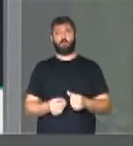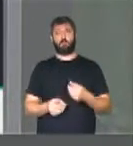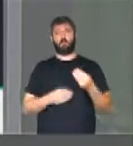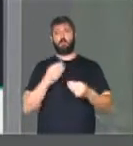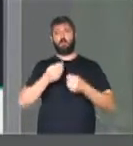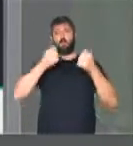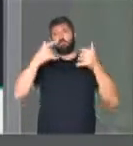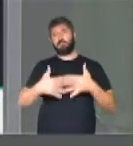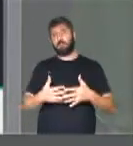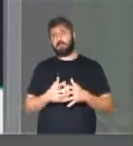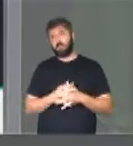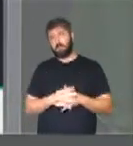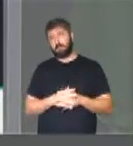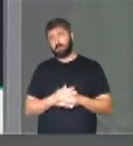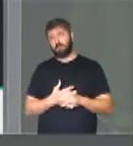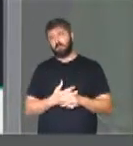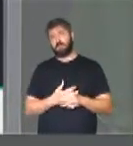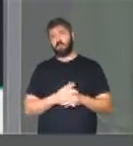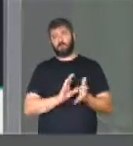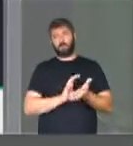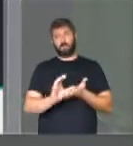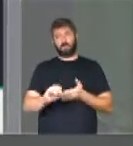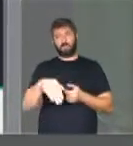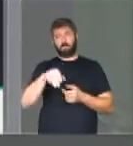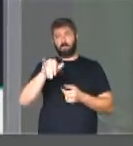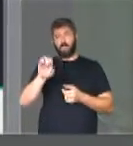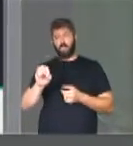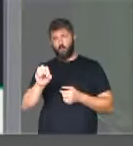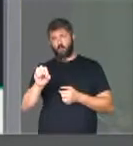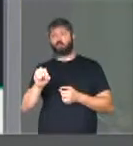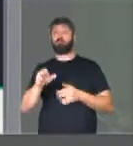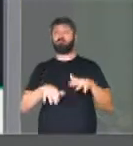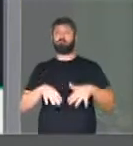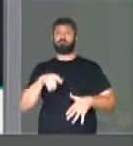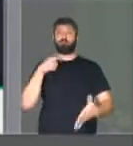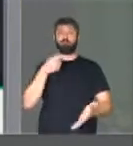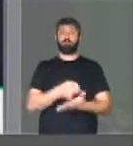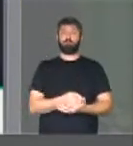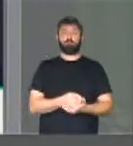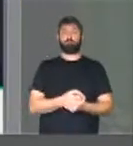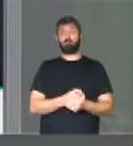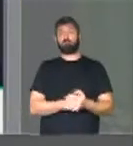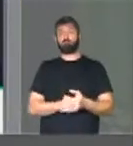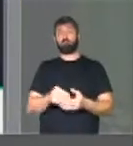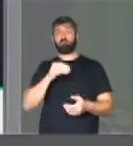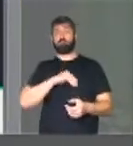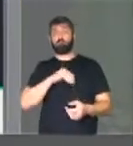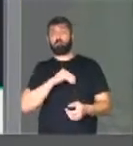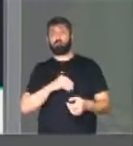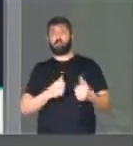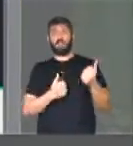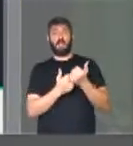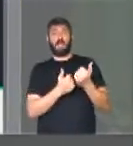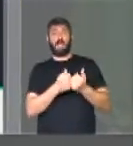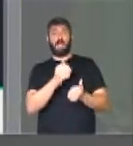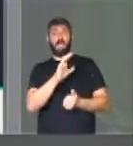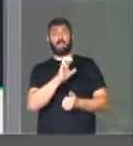é que se justifica investir em atividades meios, talvez para pagar salário de